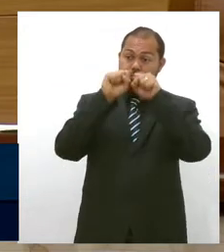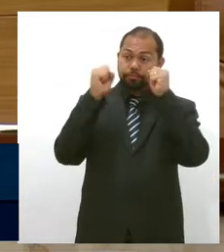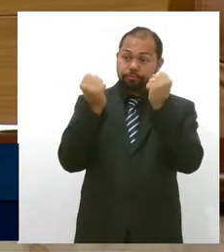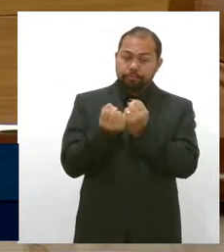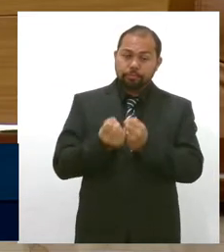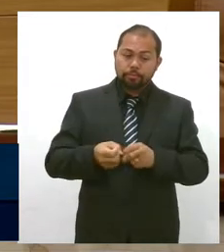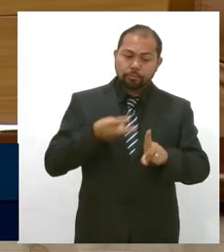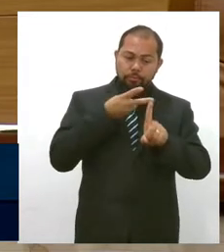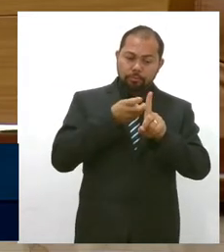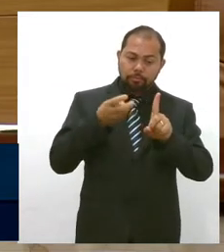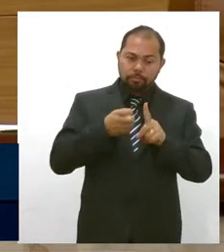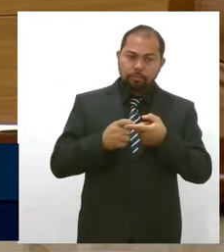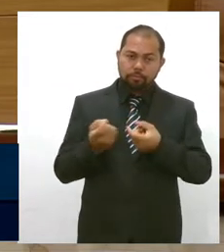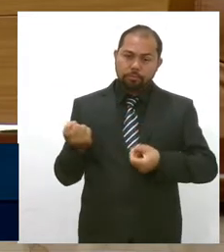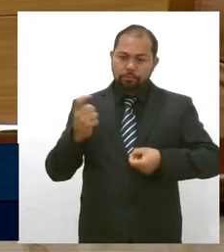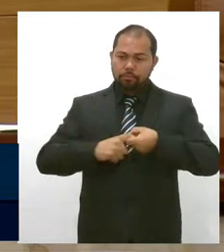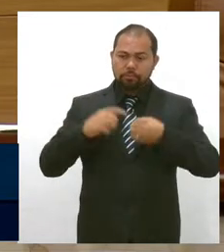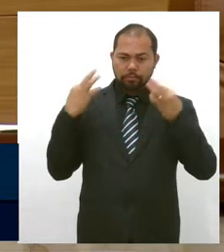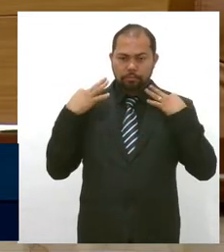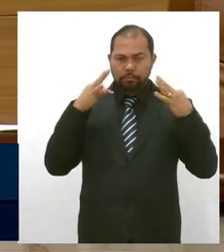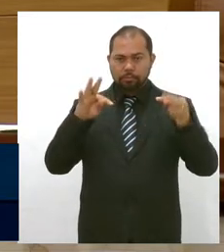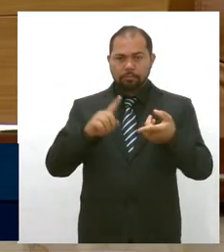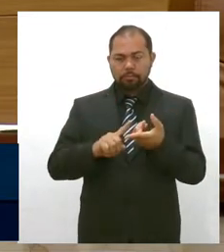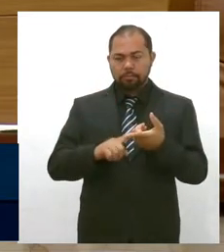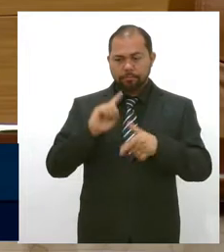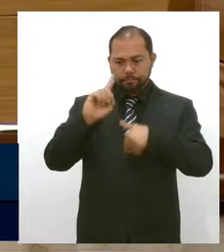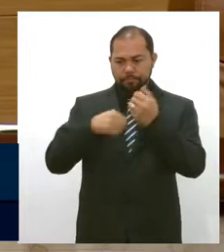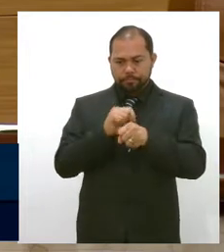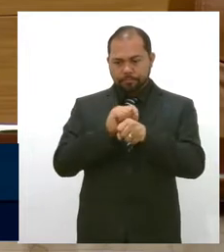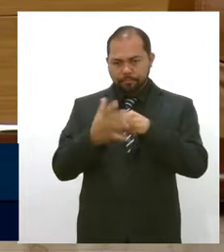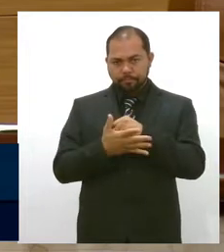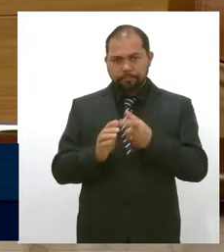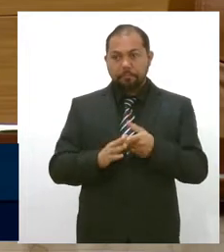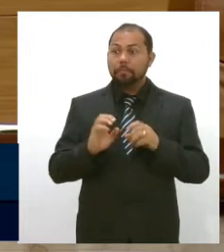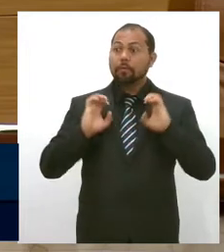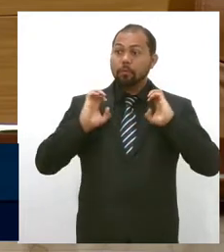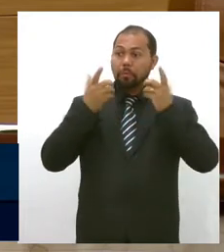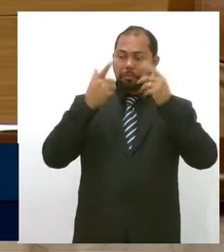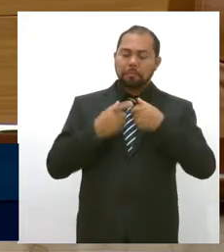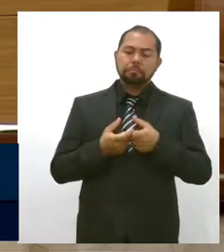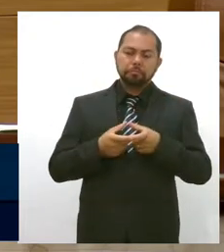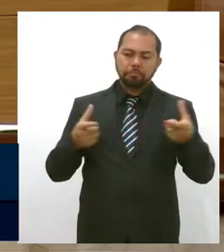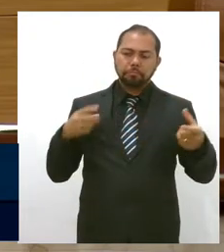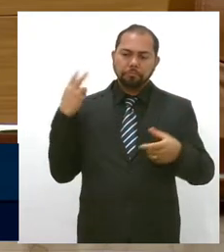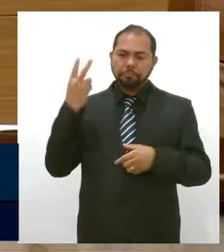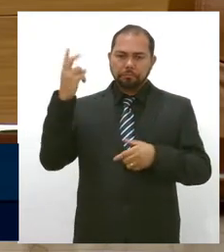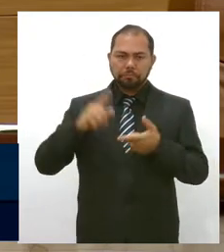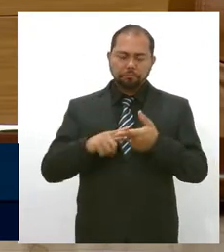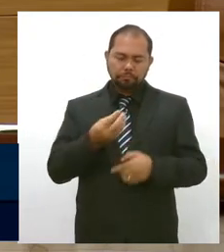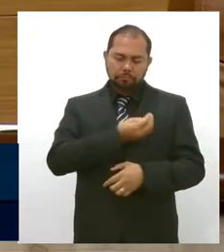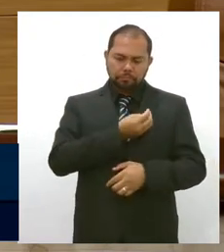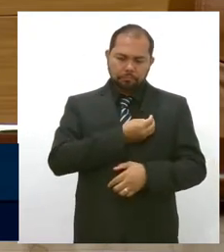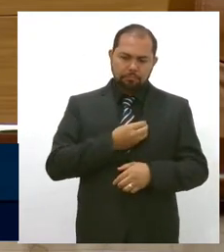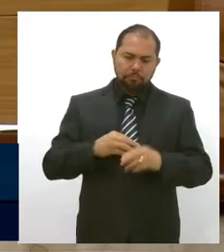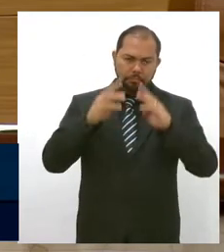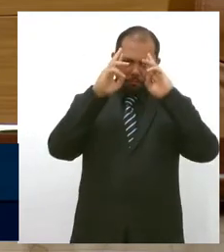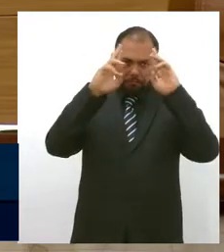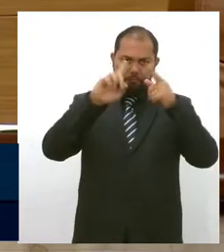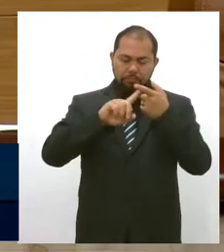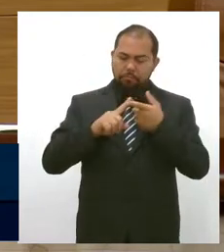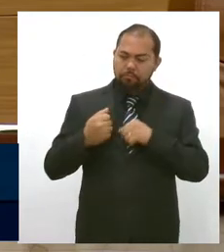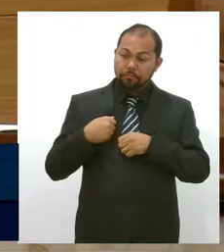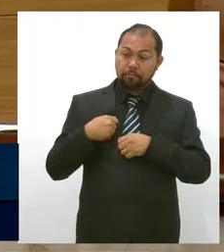turismo pós-pandemia, destacando que foi um evento de grande porte, no qual houve participação de autoridades de renome nacional, citando a Coordenadora Nacional de